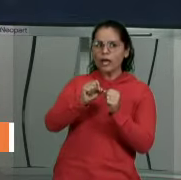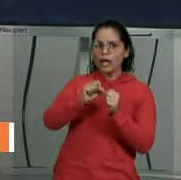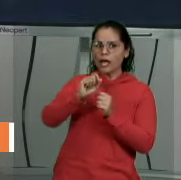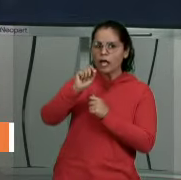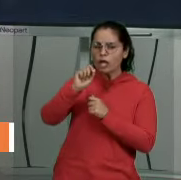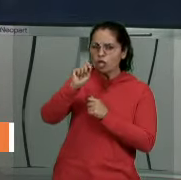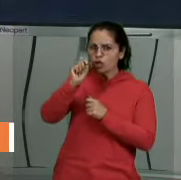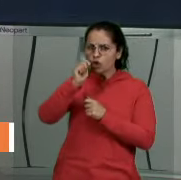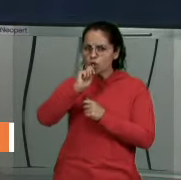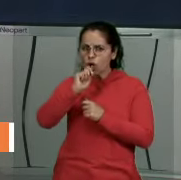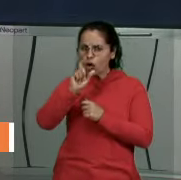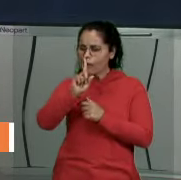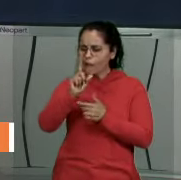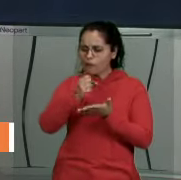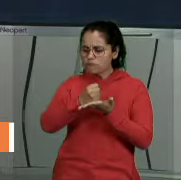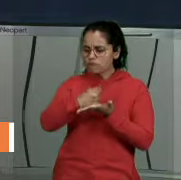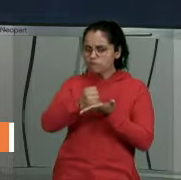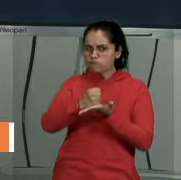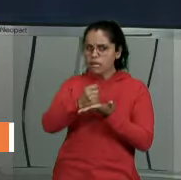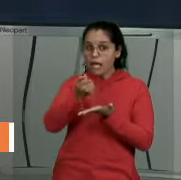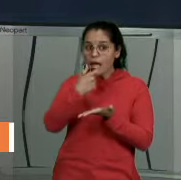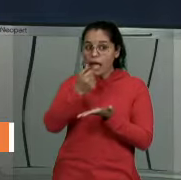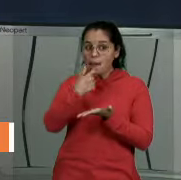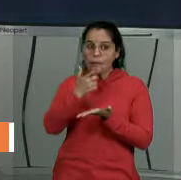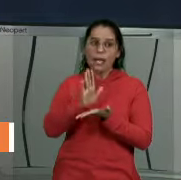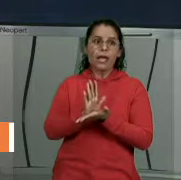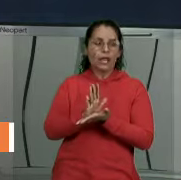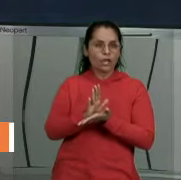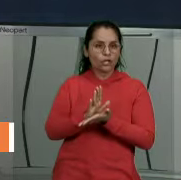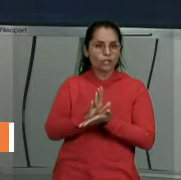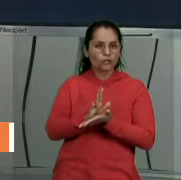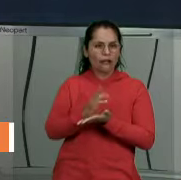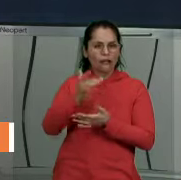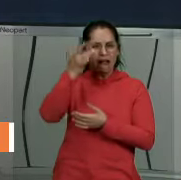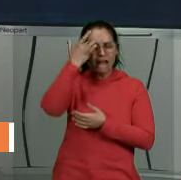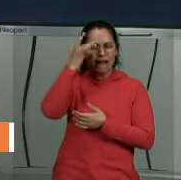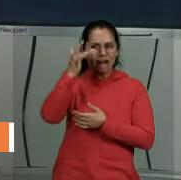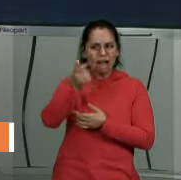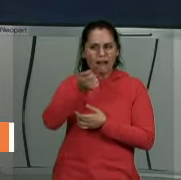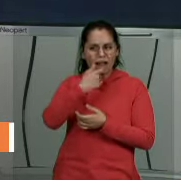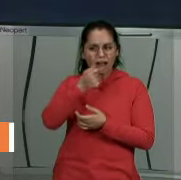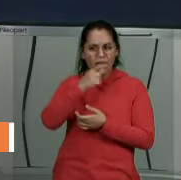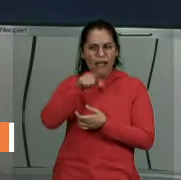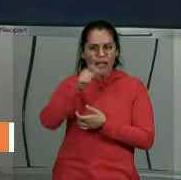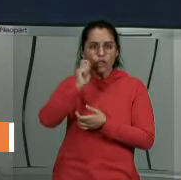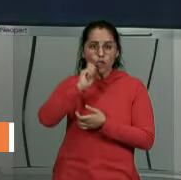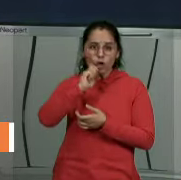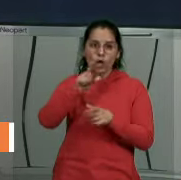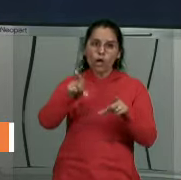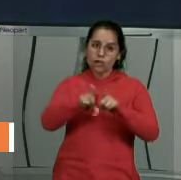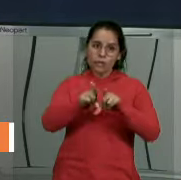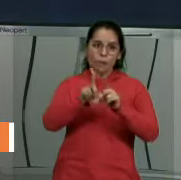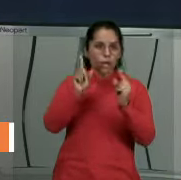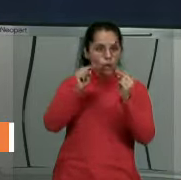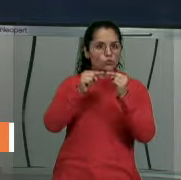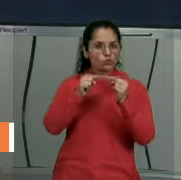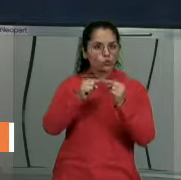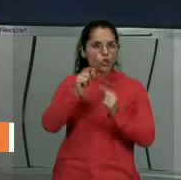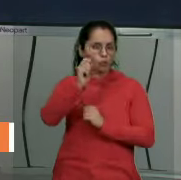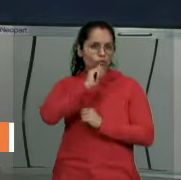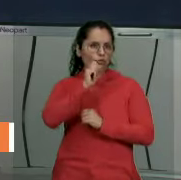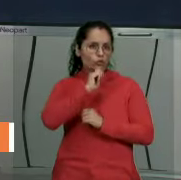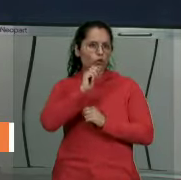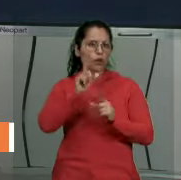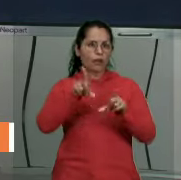Um simples analgésico para dor de cabeça é uma droga. Tá? É um tipo de droga.